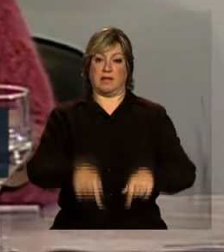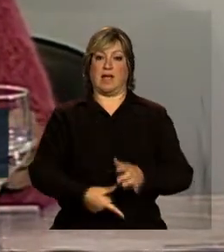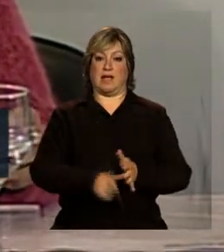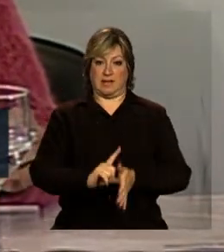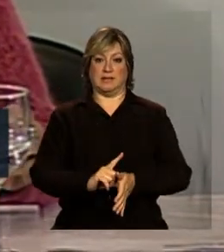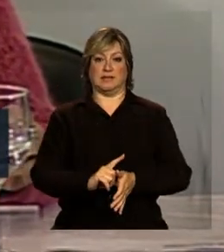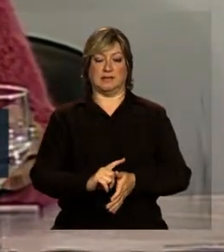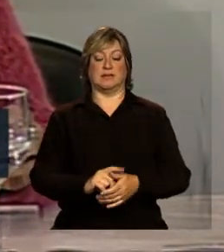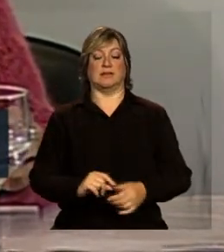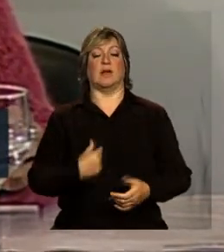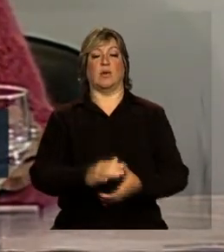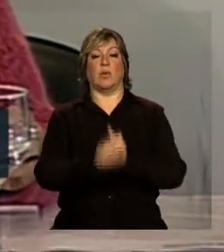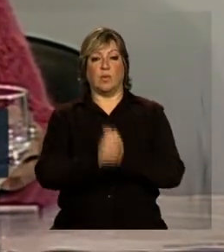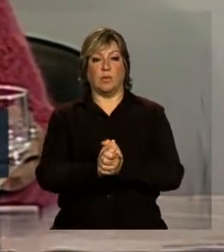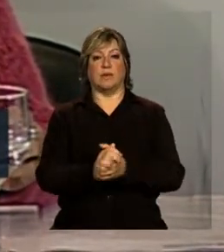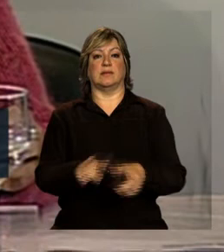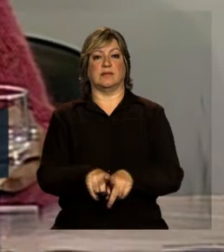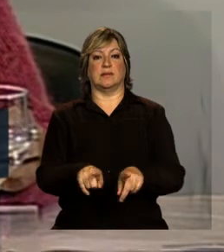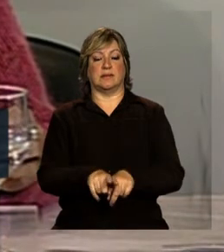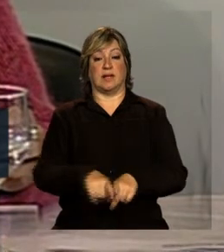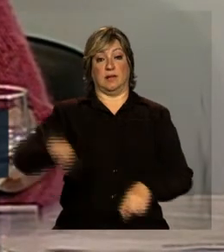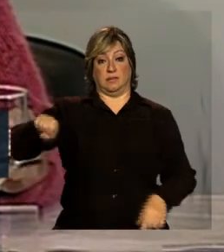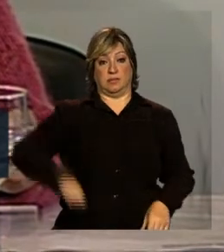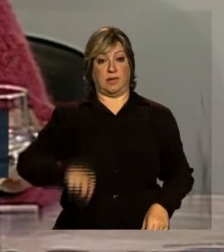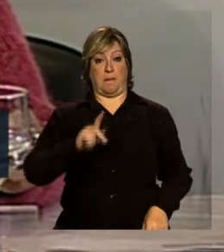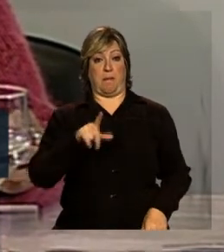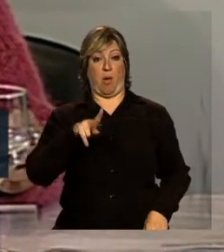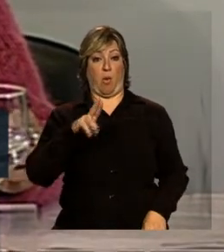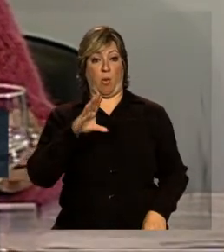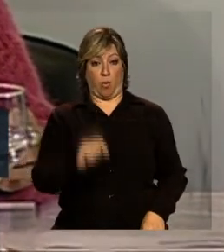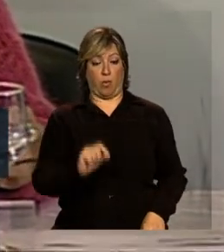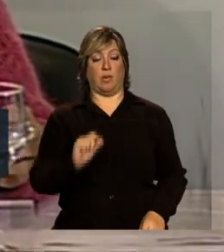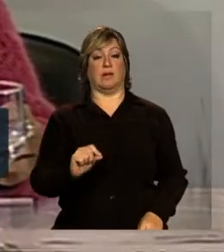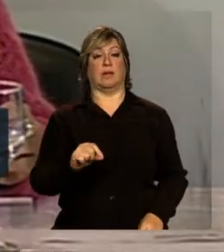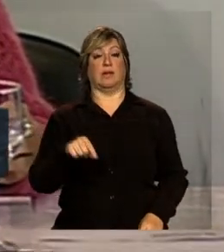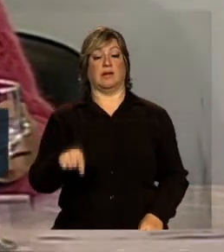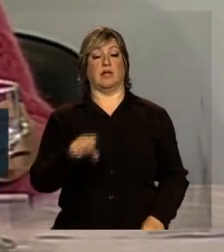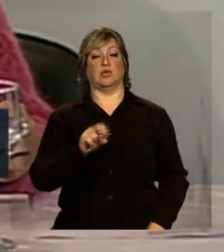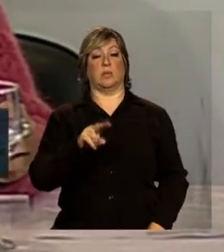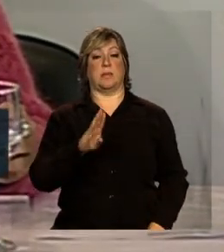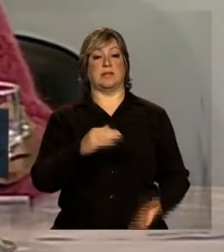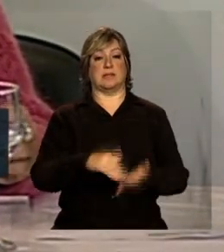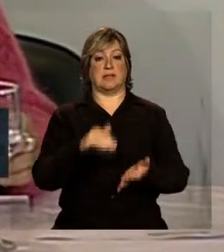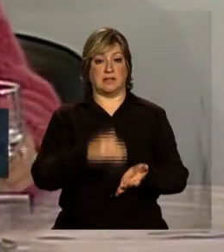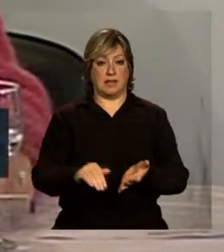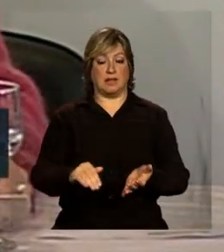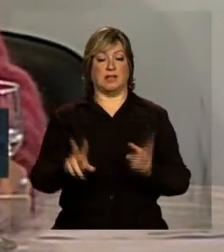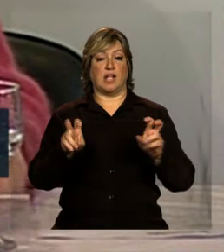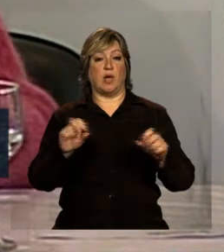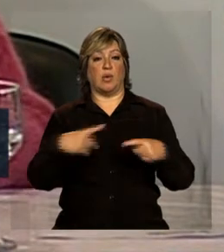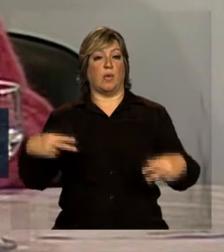presentes. Cumprimento o embaixador Paulo Cordeiro, subsecretário-geral de Assuntos